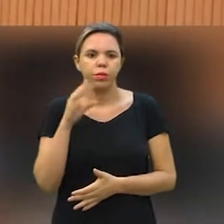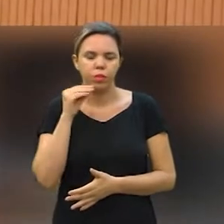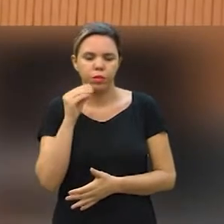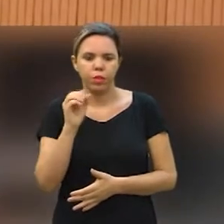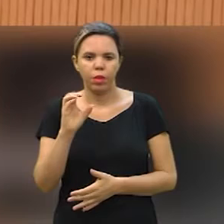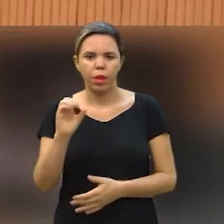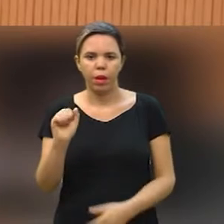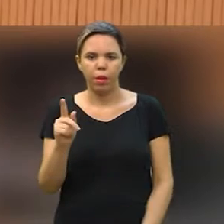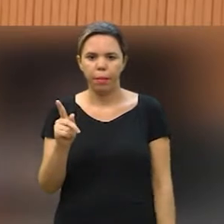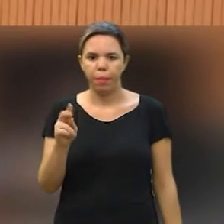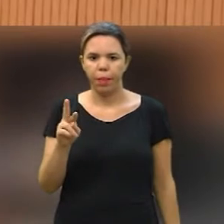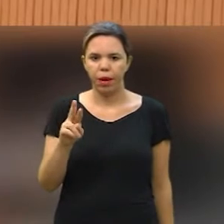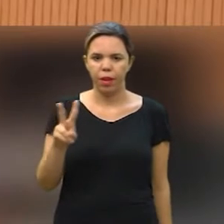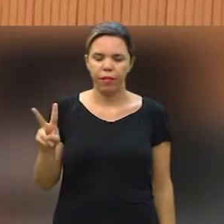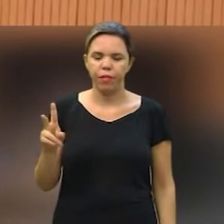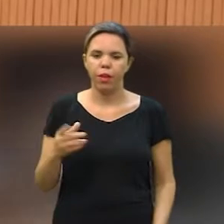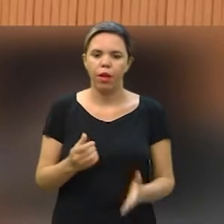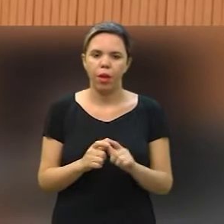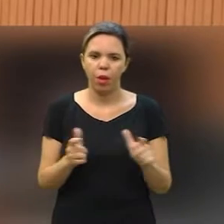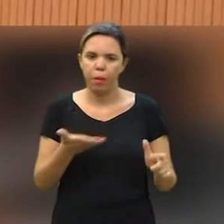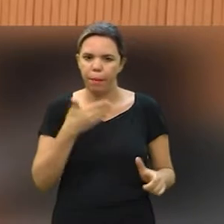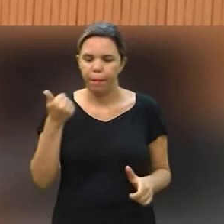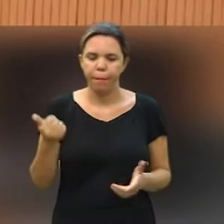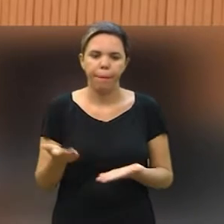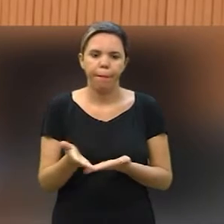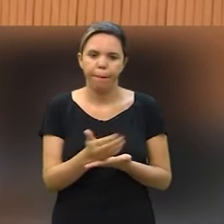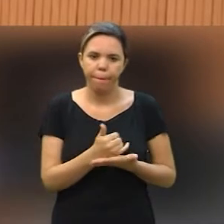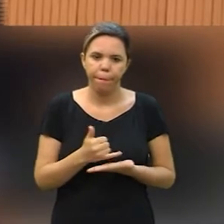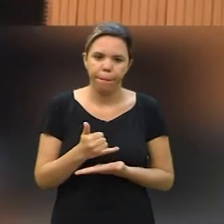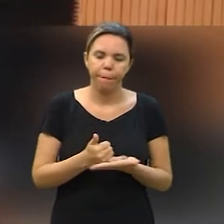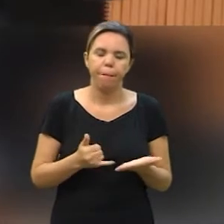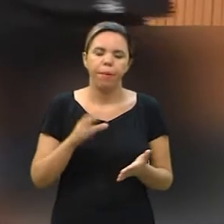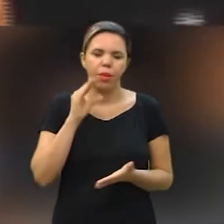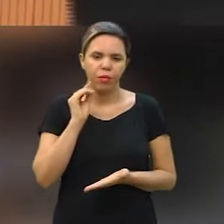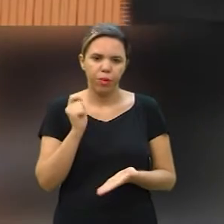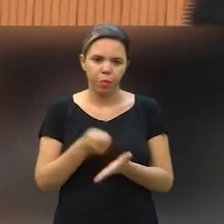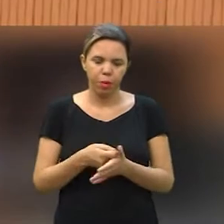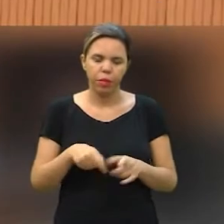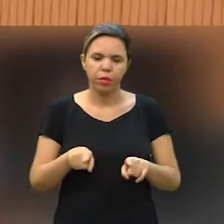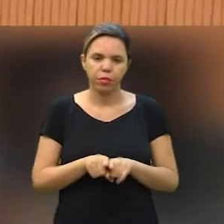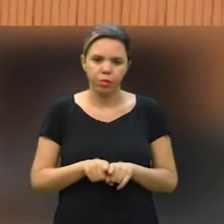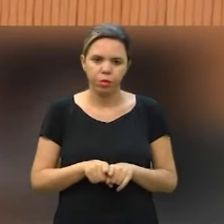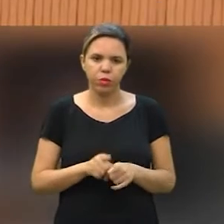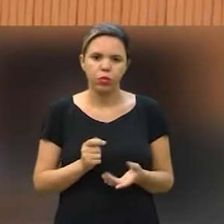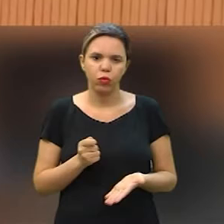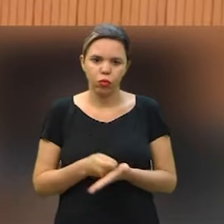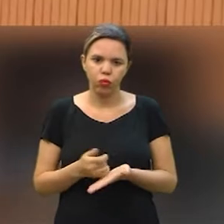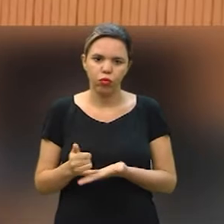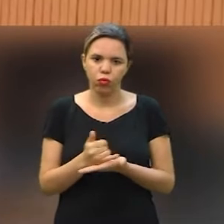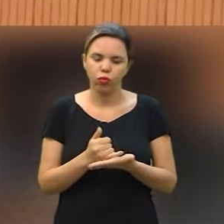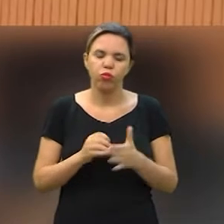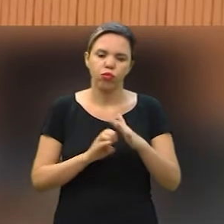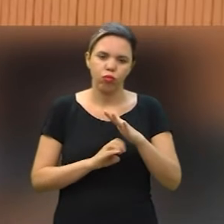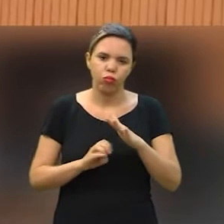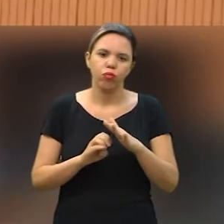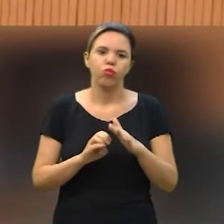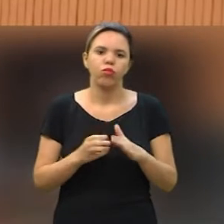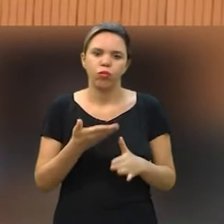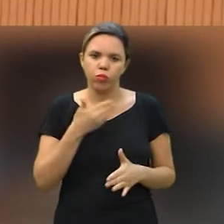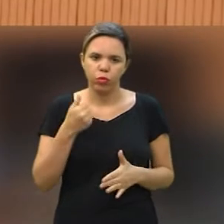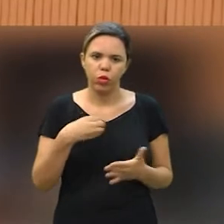do Camprev melhorou e aumento das alíquotas de contribuições dos servidores e também da contribuição